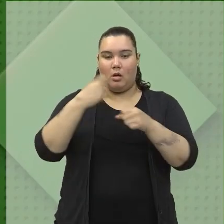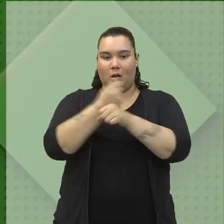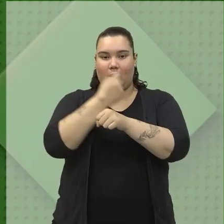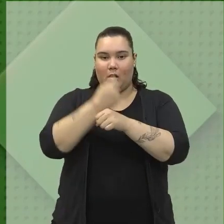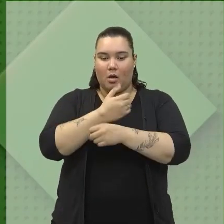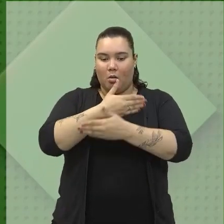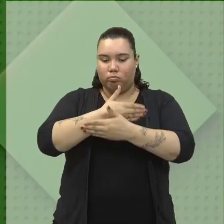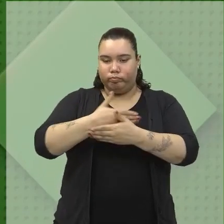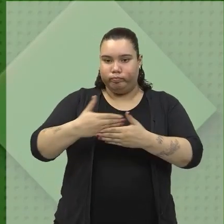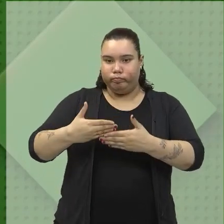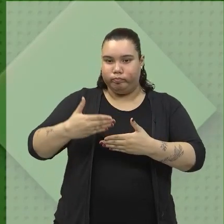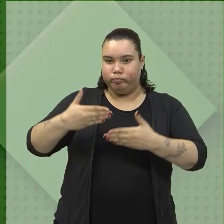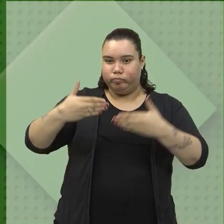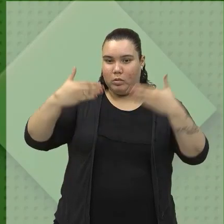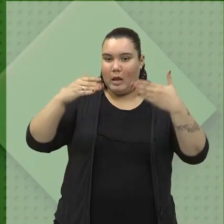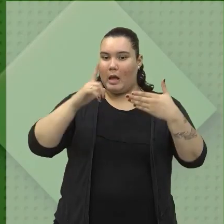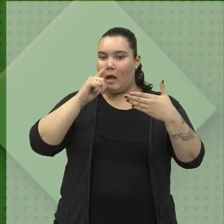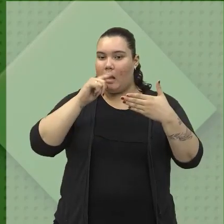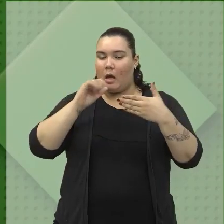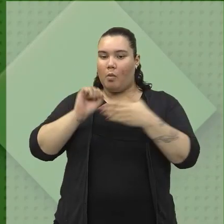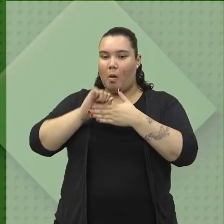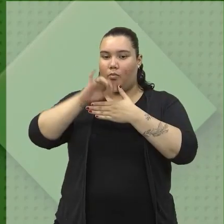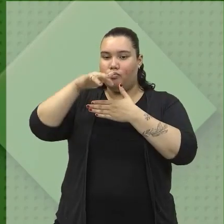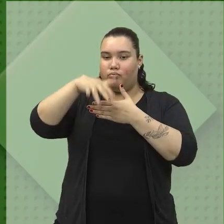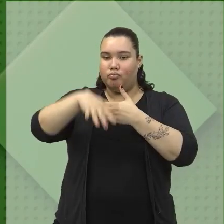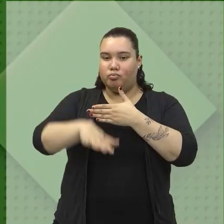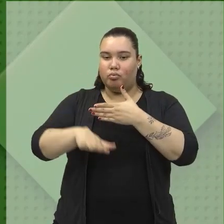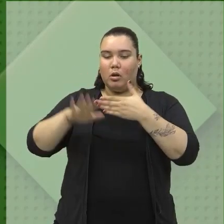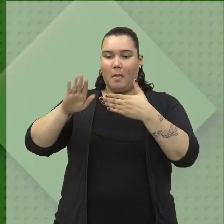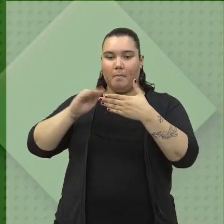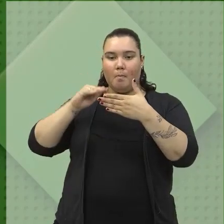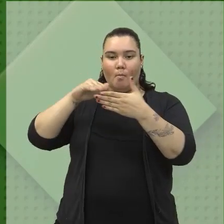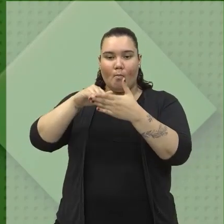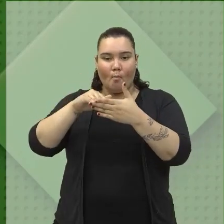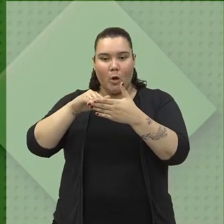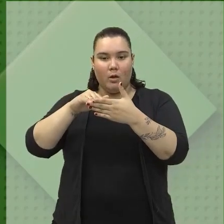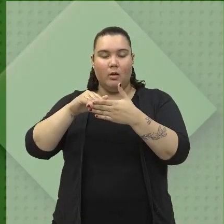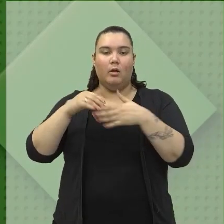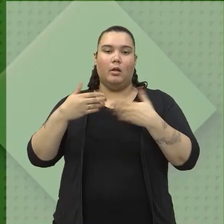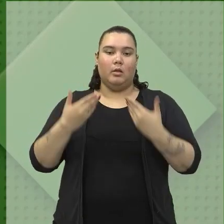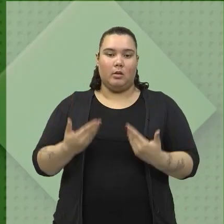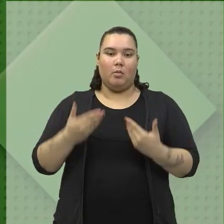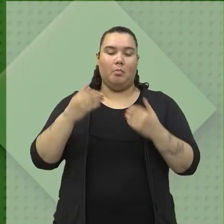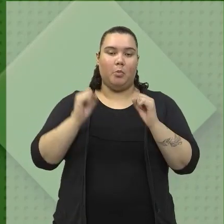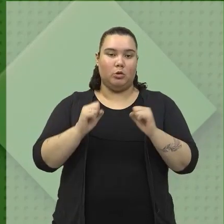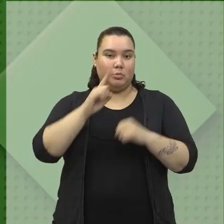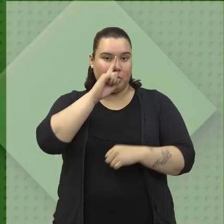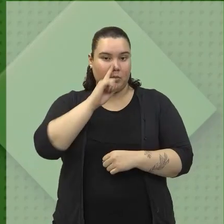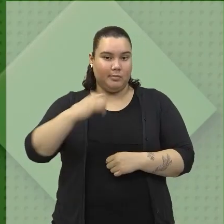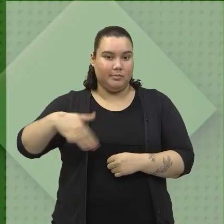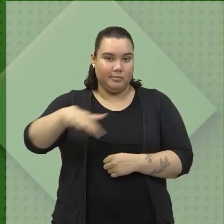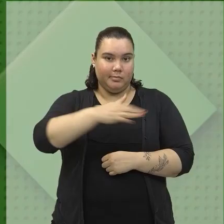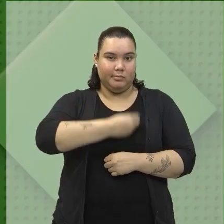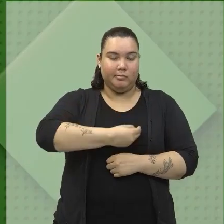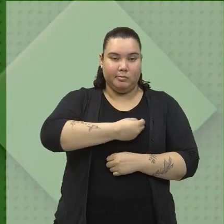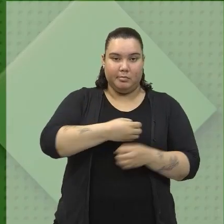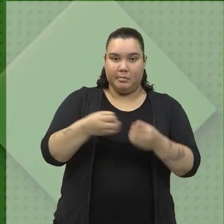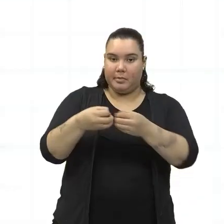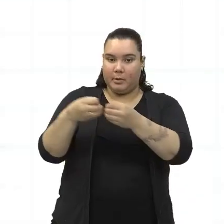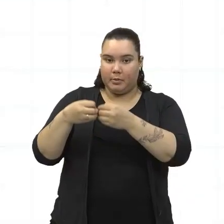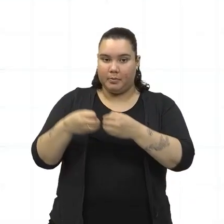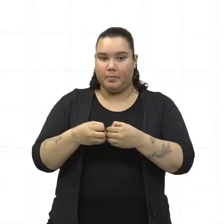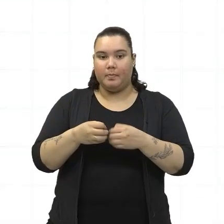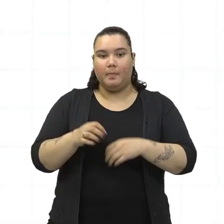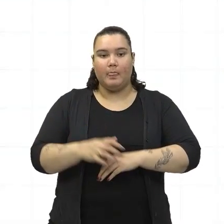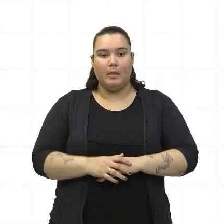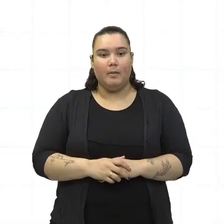rio, pode trazer prejuízo ali para toda a população de seres vivos ali em volta. Agora a gente vai ver um pouco mais das usinas hidrelétricas no